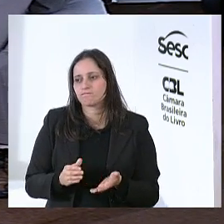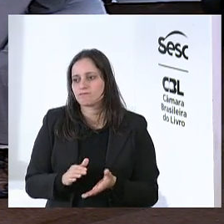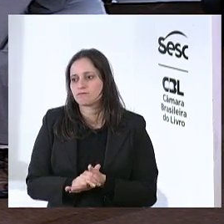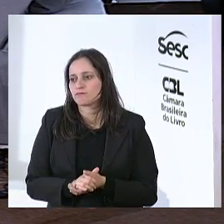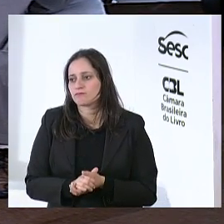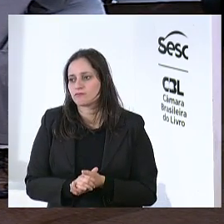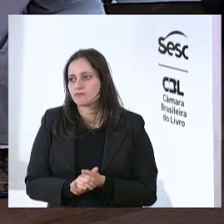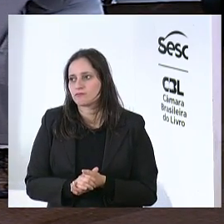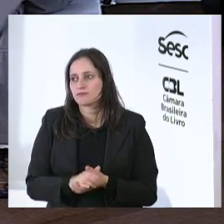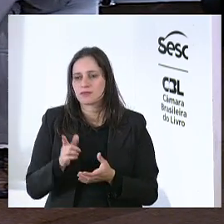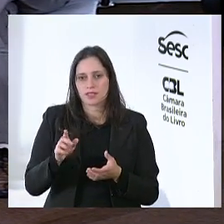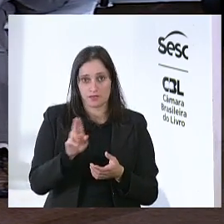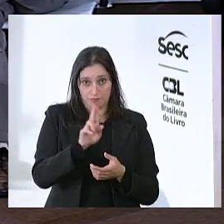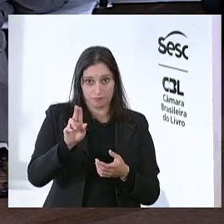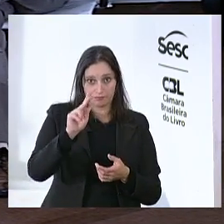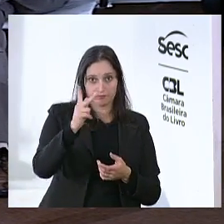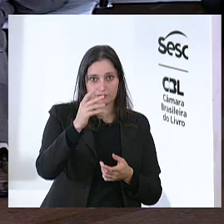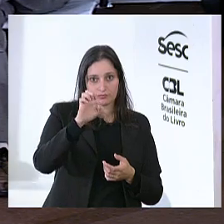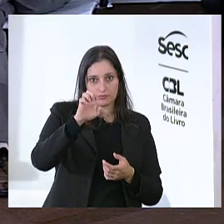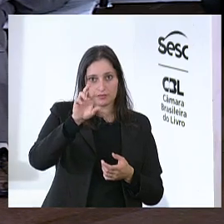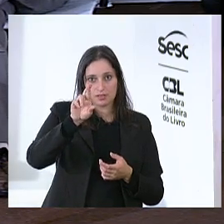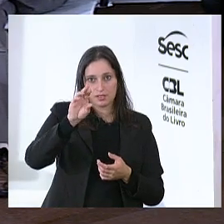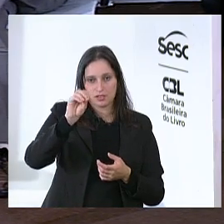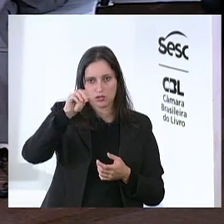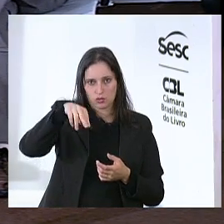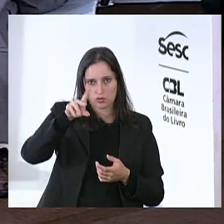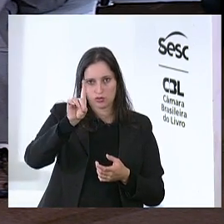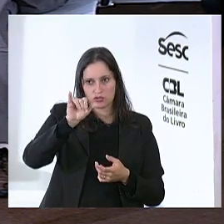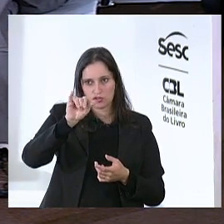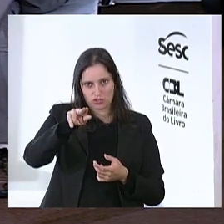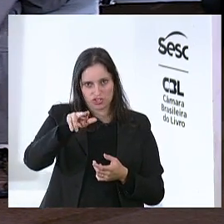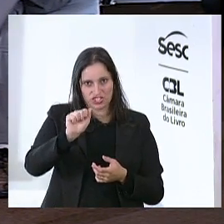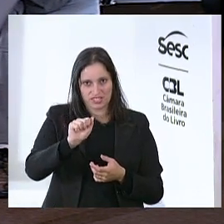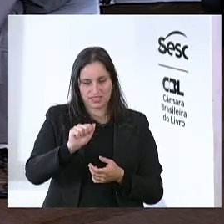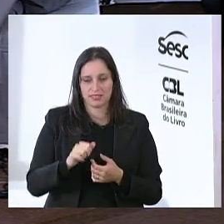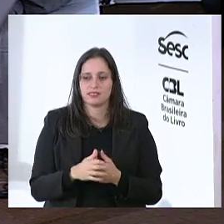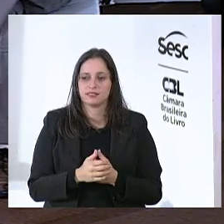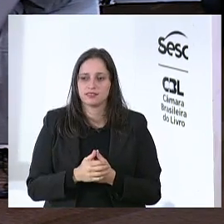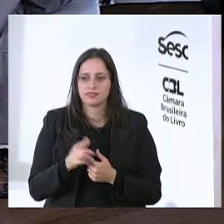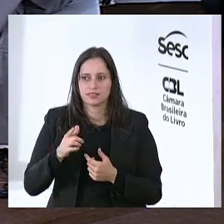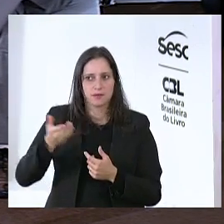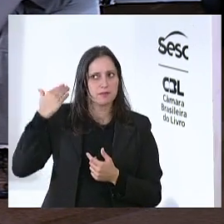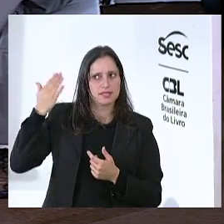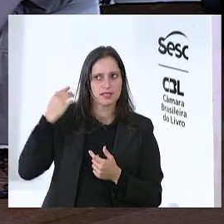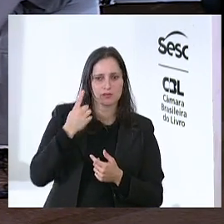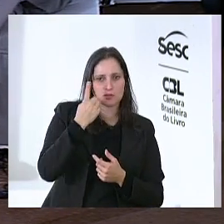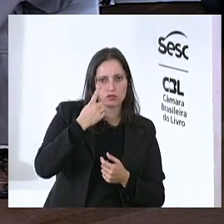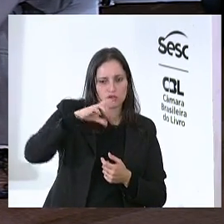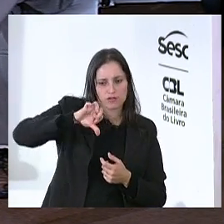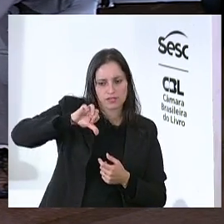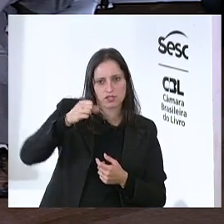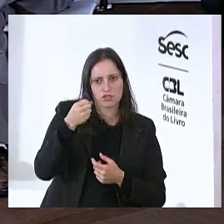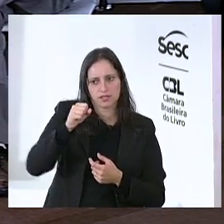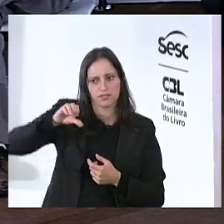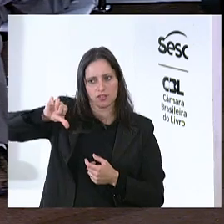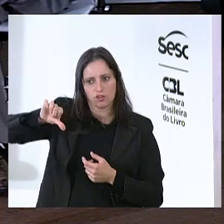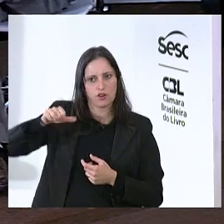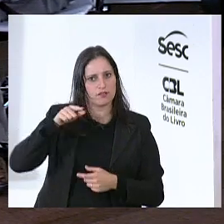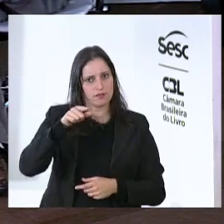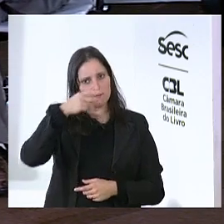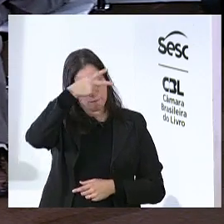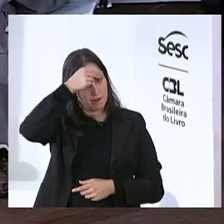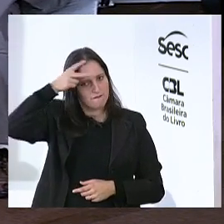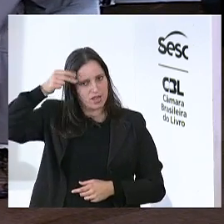Porque ela apareceu na televisão em 1989, numa situação de uma greve geral, e ela foi para a televisão, como prefeita, falou.